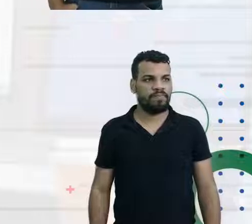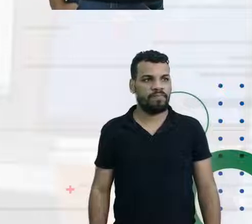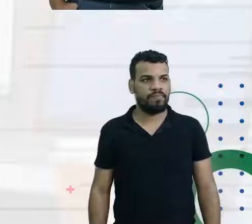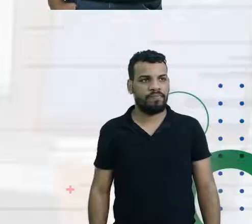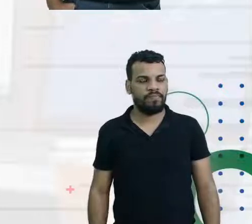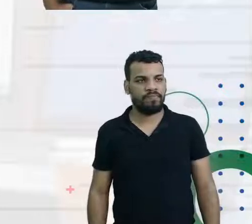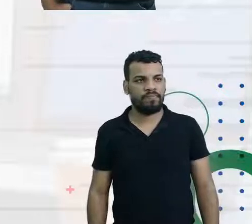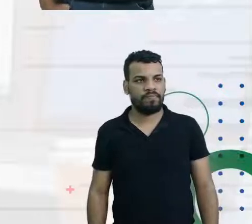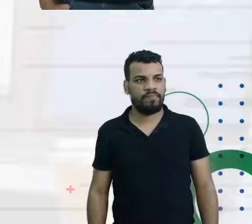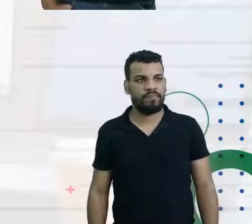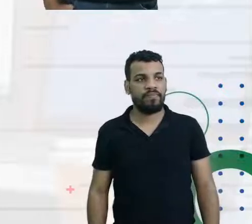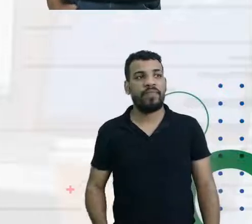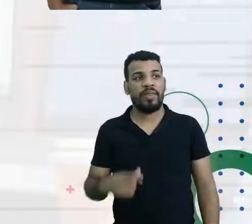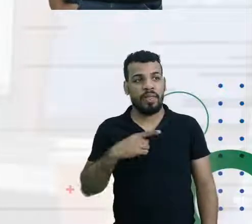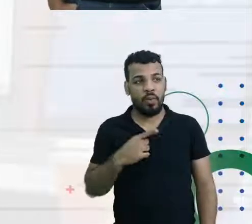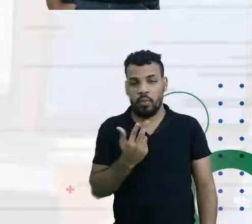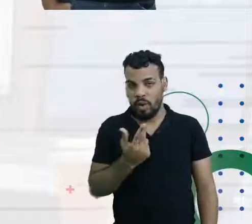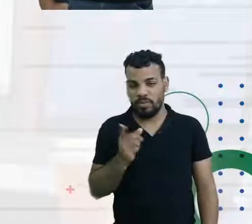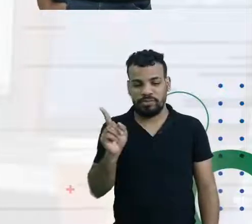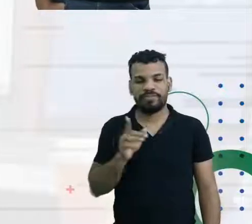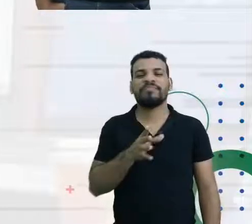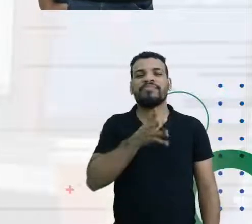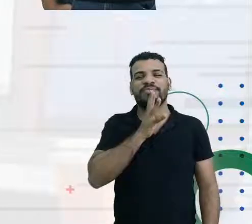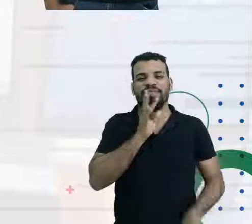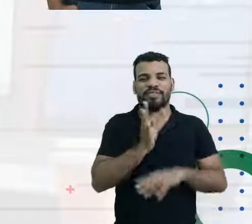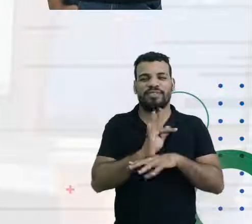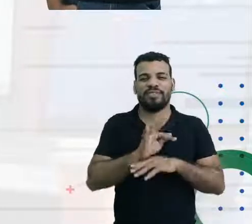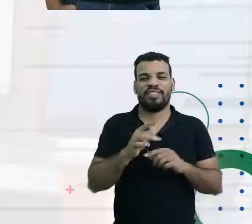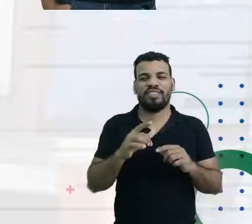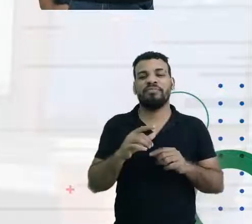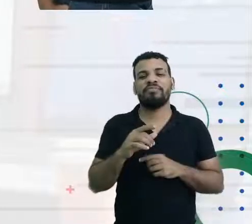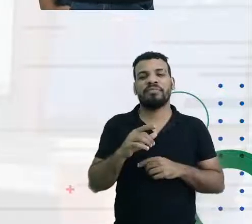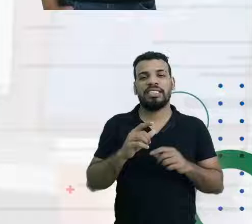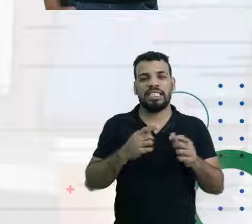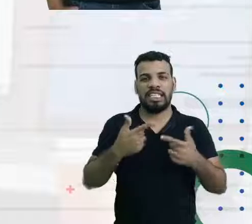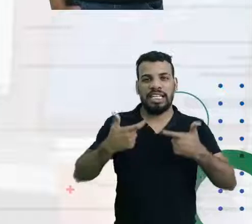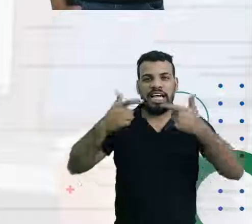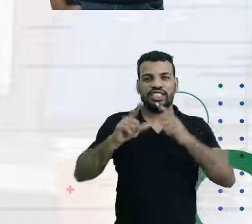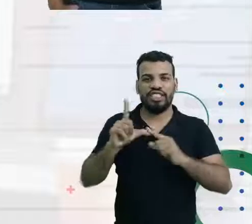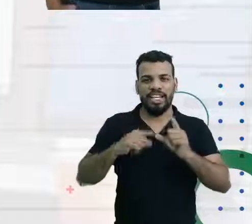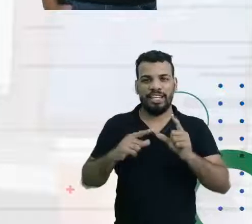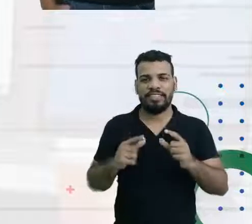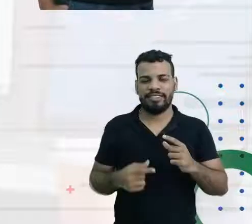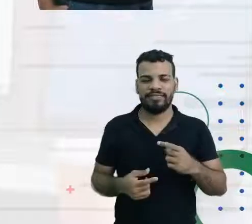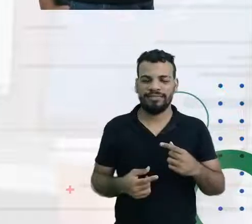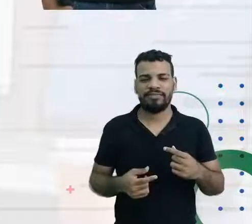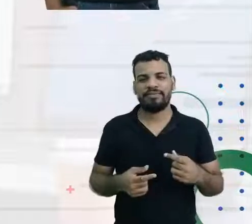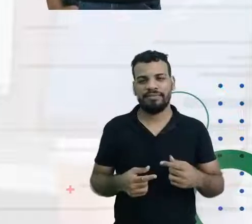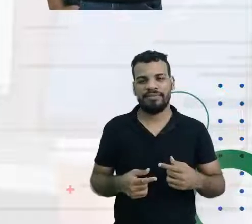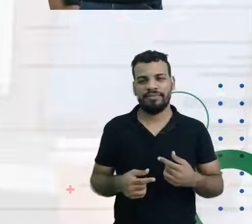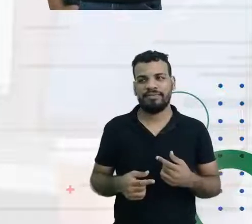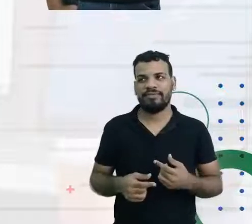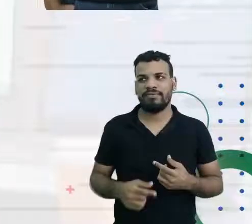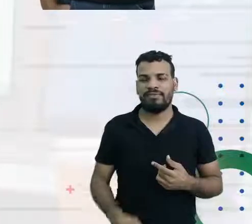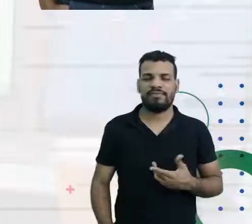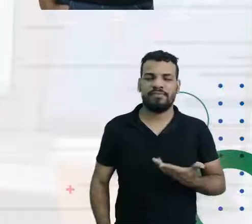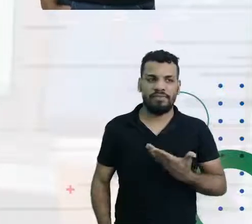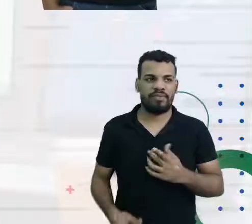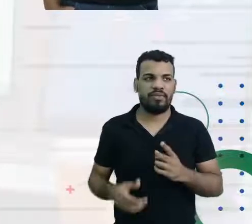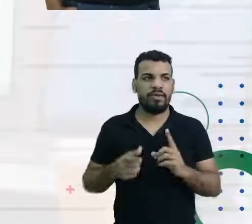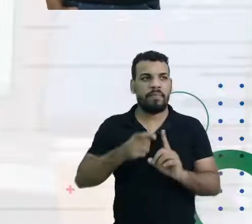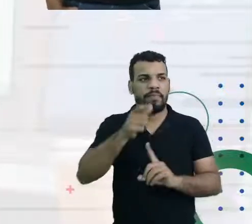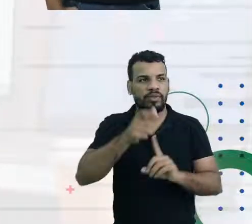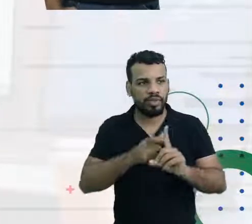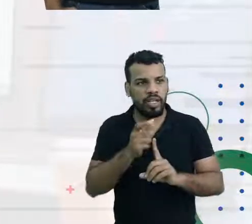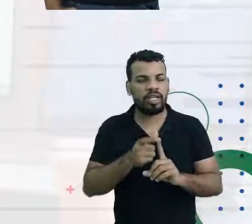No design de criatura a gente tem a mesma coisa, eu estou dando alguns exemplos de onde o concept pode trabalhar, né? Design de